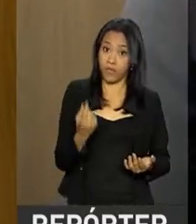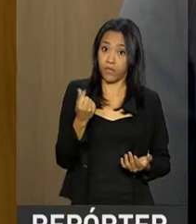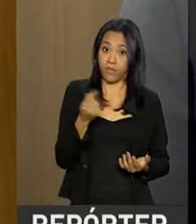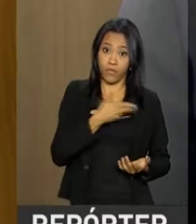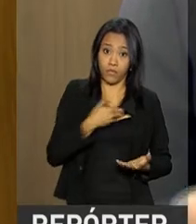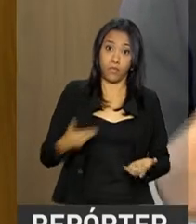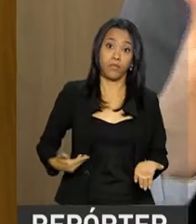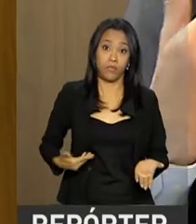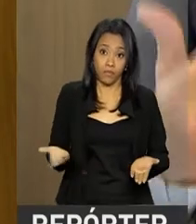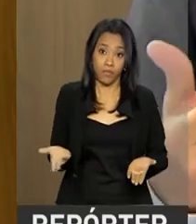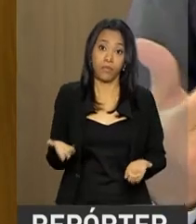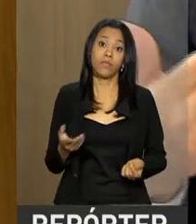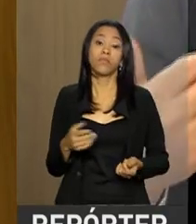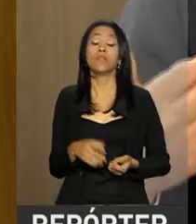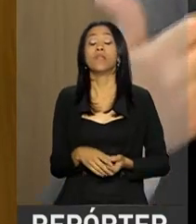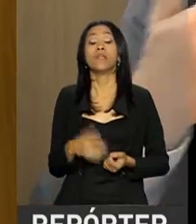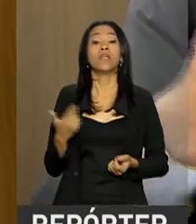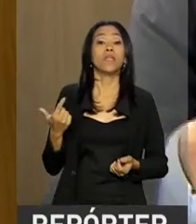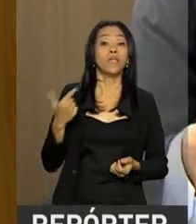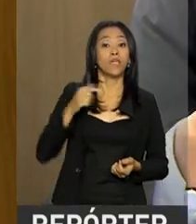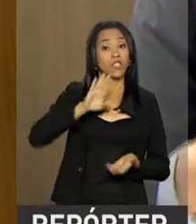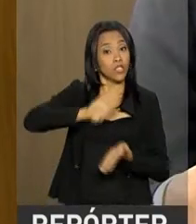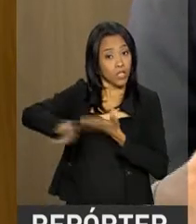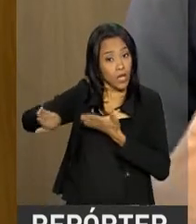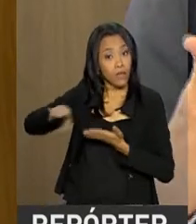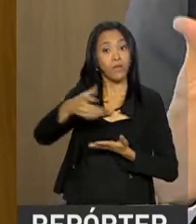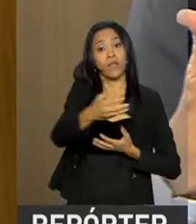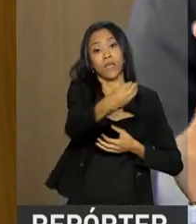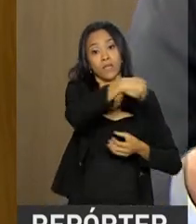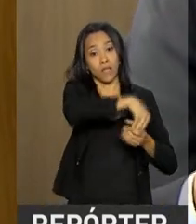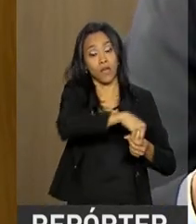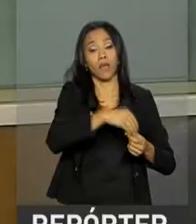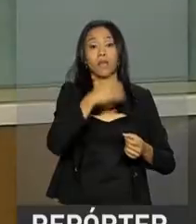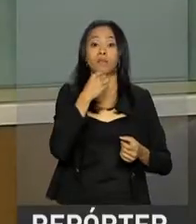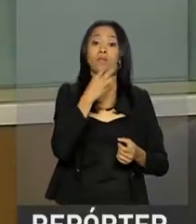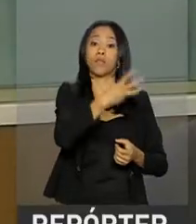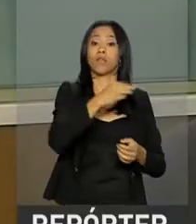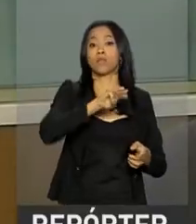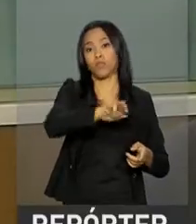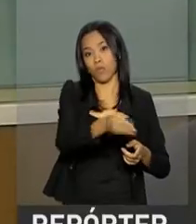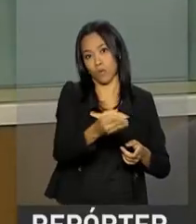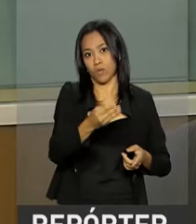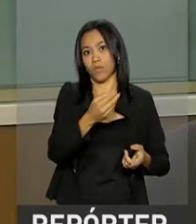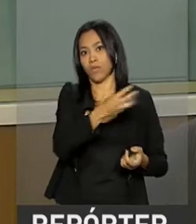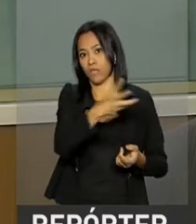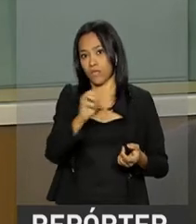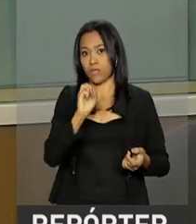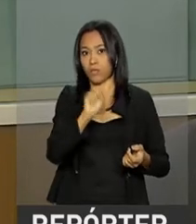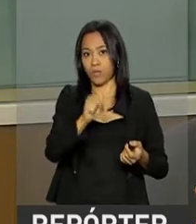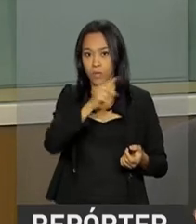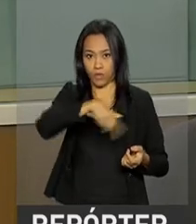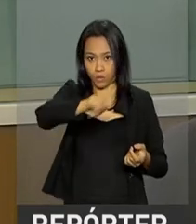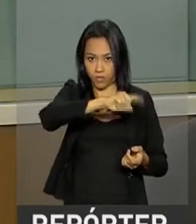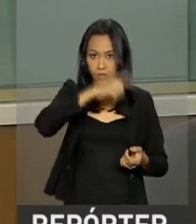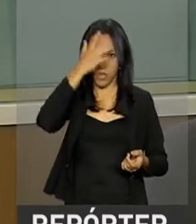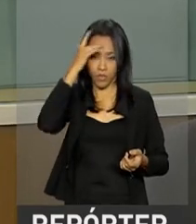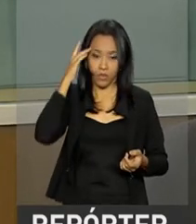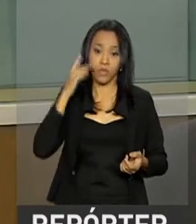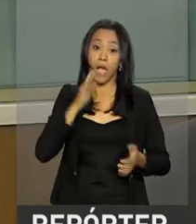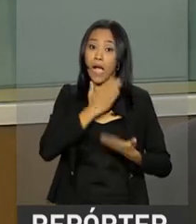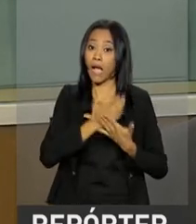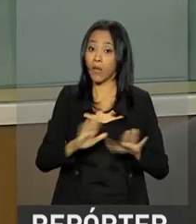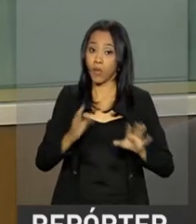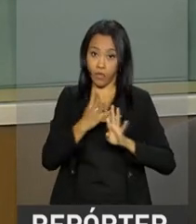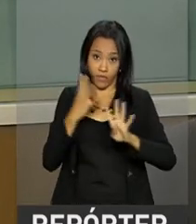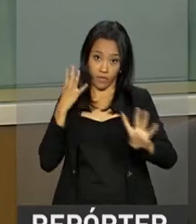do programa e entraram três milhões e 500 mil acabando com a fila o ministro também falou sobre o programa criança feliz